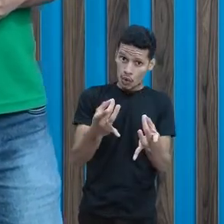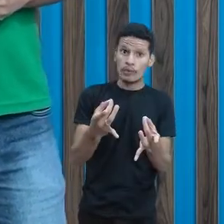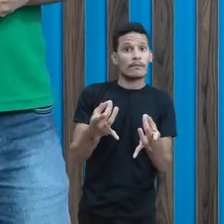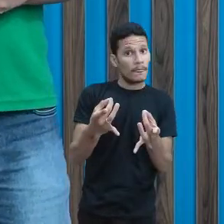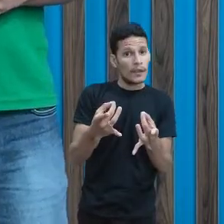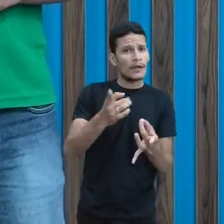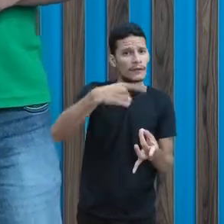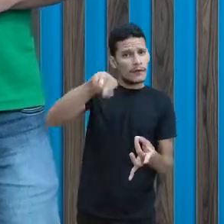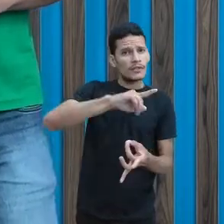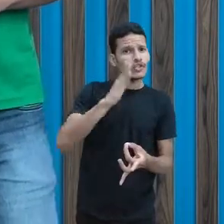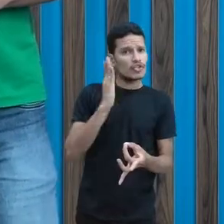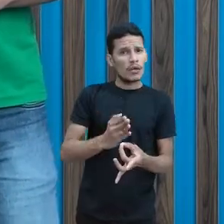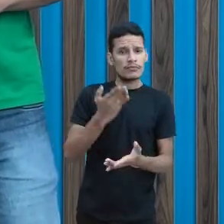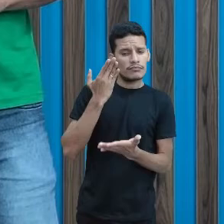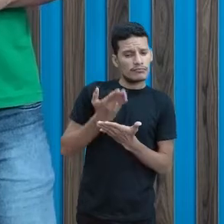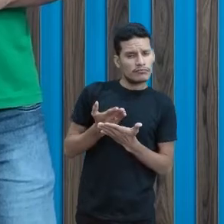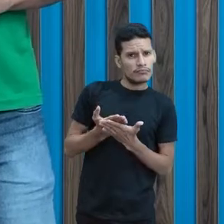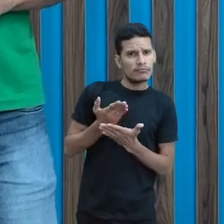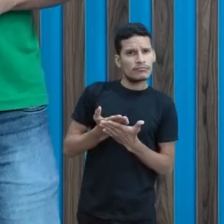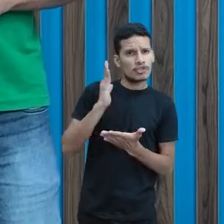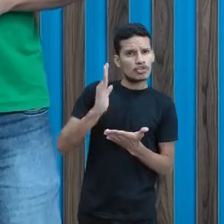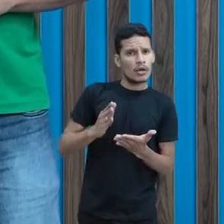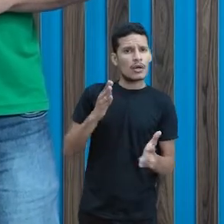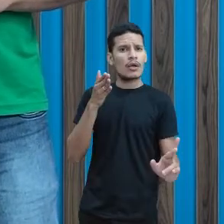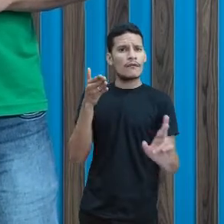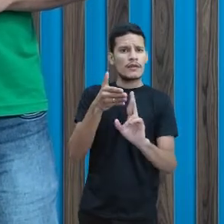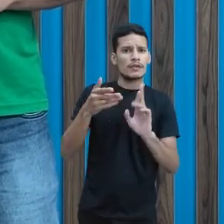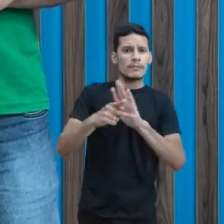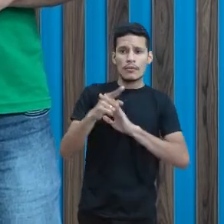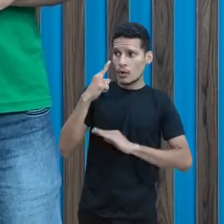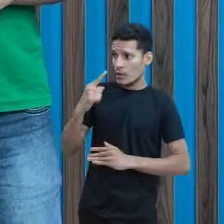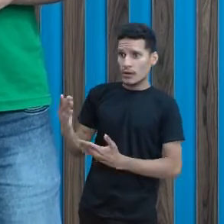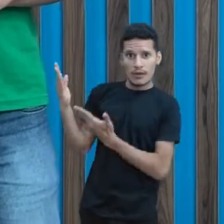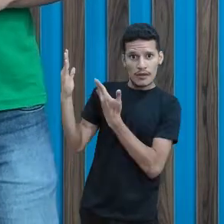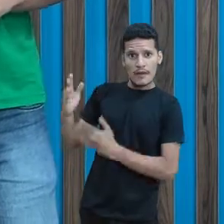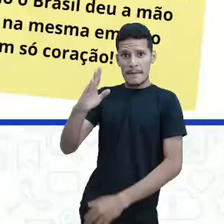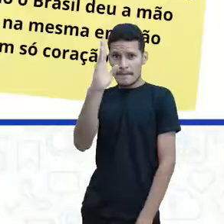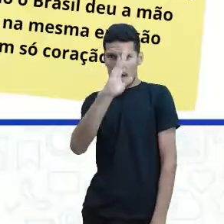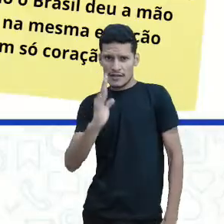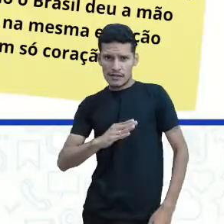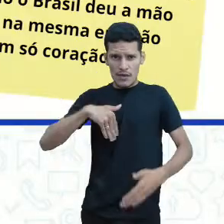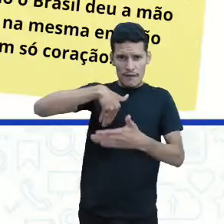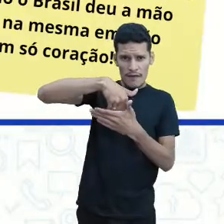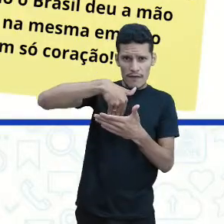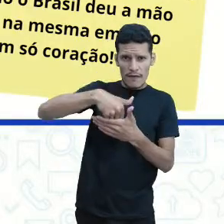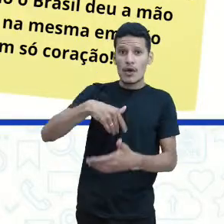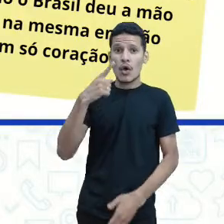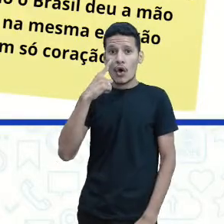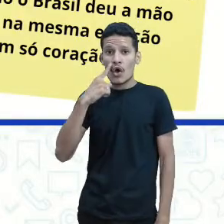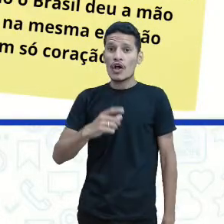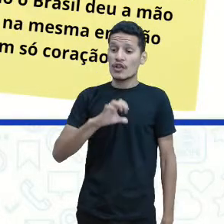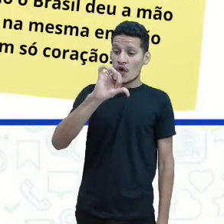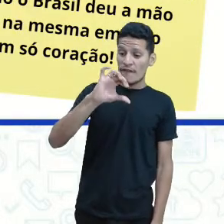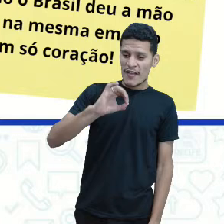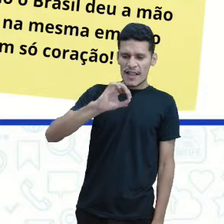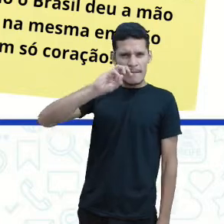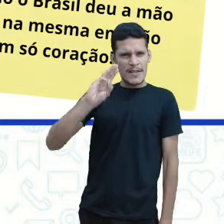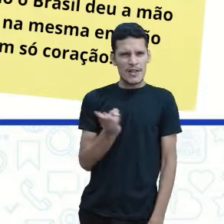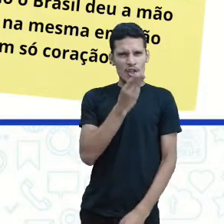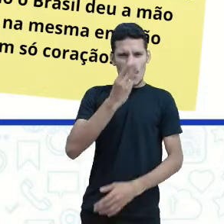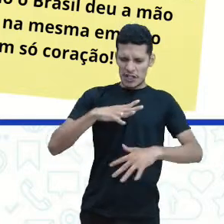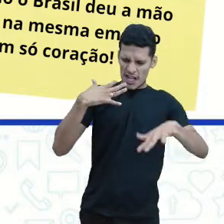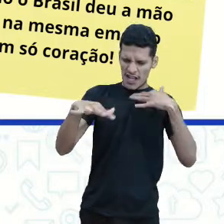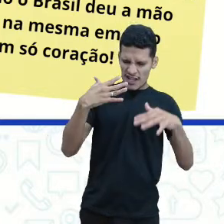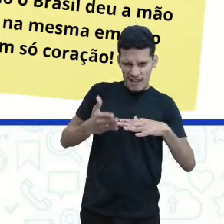vocês já devem ter visto essa, né, alguma referência a essa seleção aí, né? Joaquim está pedindo a música assim, ó, 90 milhões em ação,